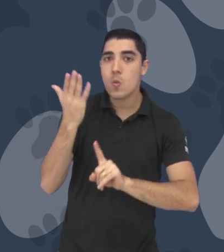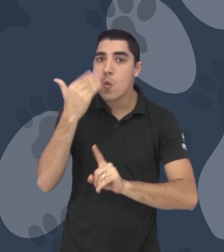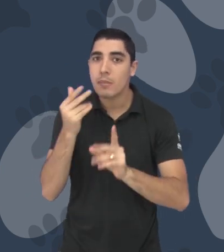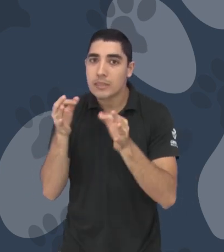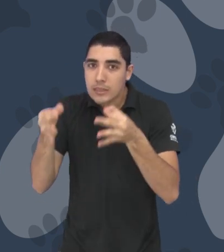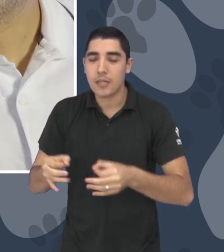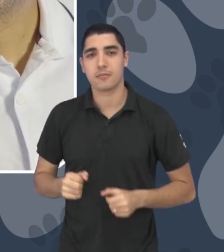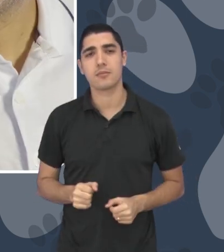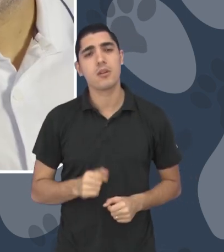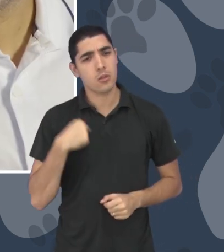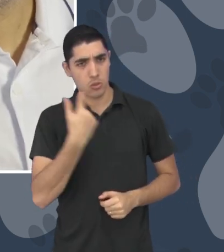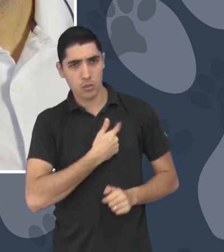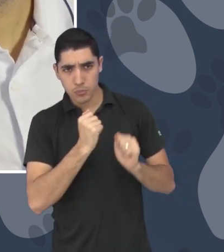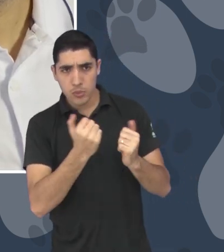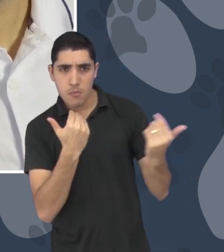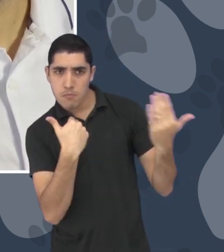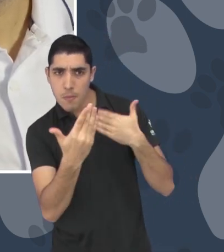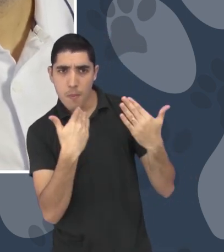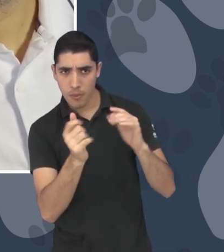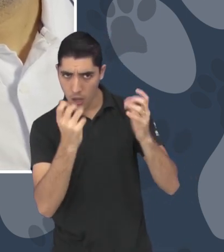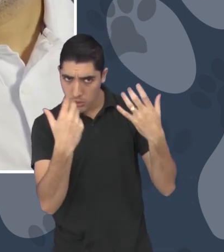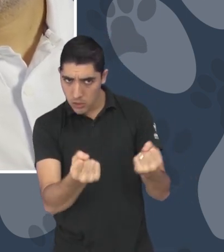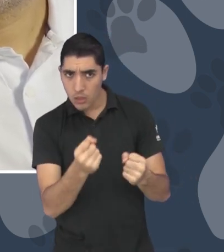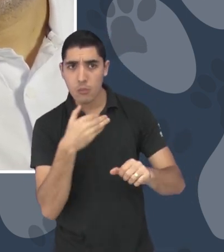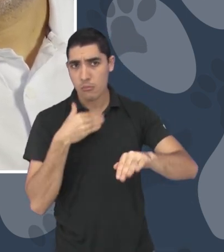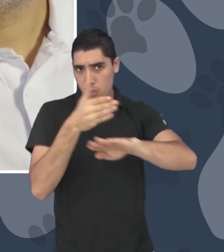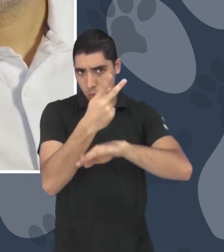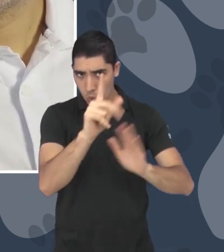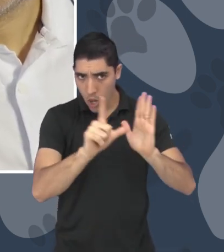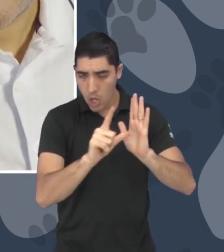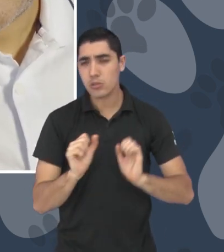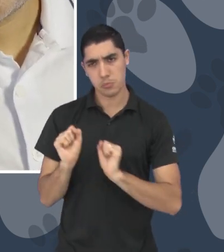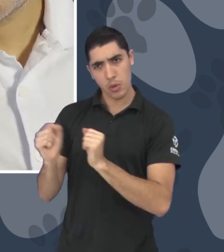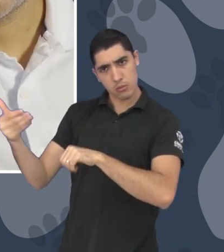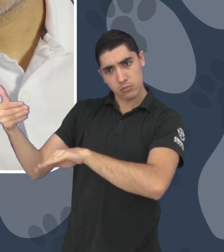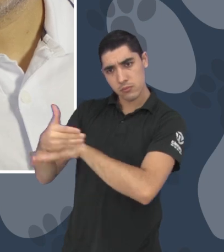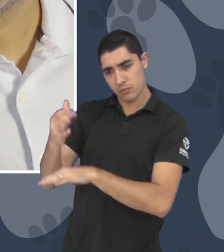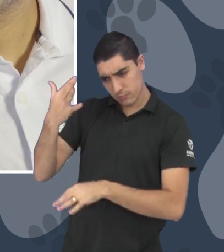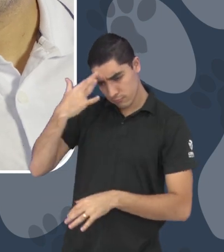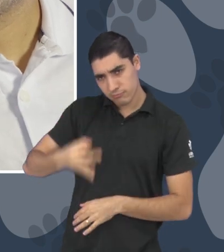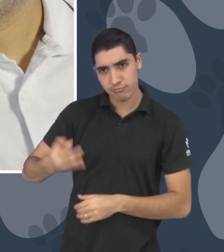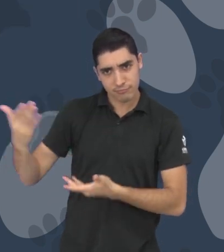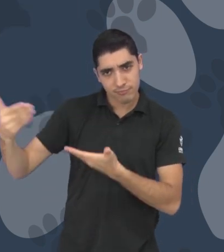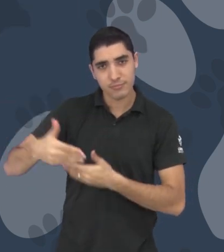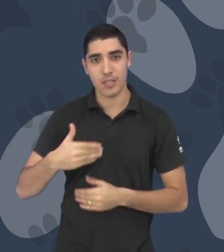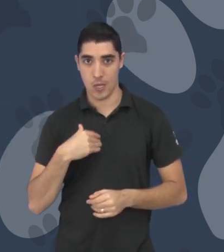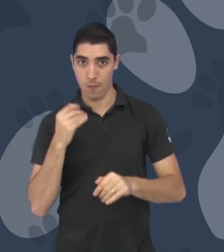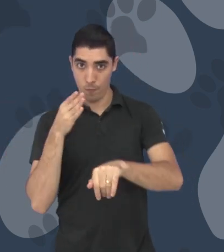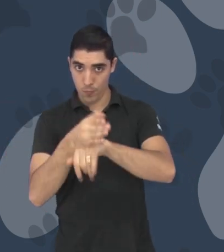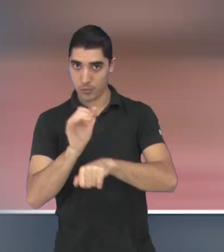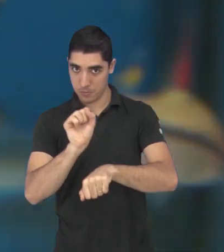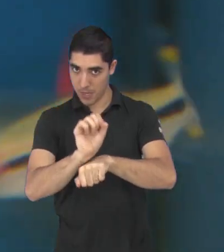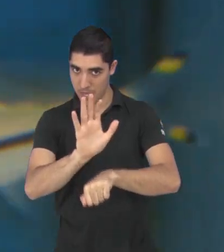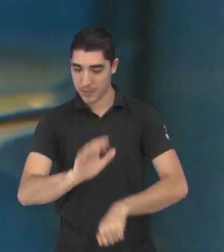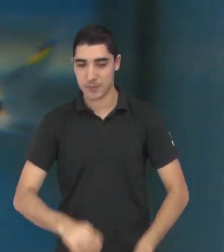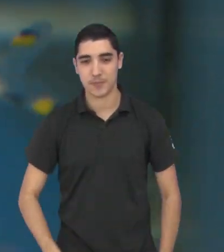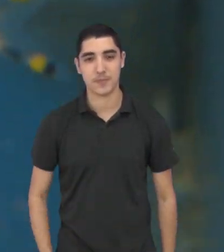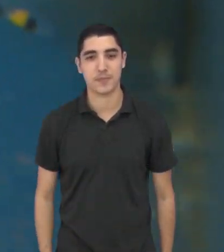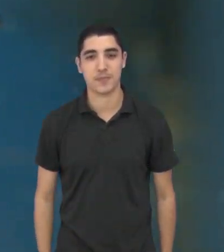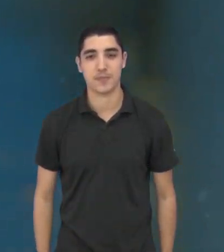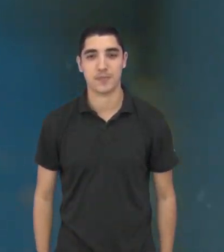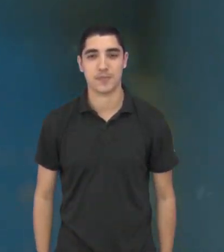temperatura e alimentação. Vamos trocar uma ideia melhor sobre isso? Posso encontrar com você aí na loja? Pode sim, com certeza. Vem pra cá. Tô indo então.